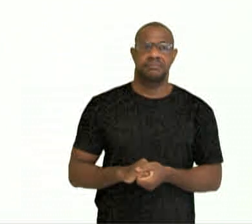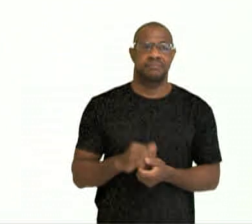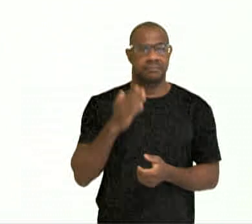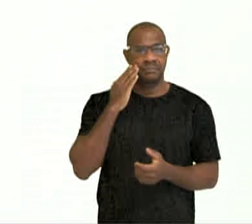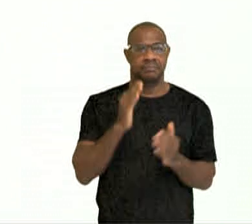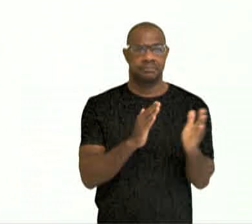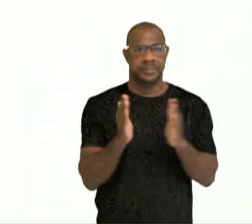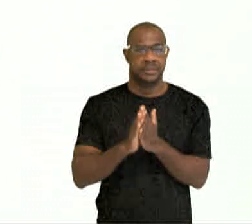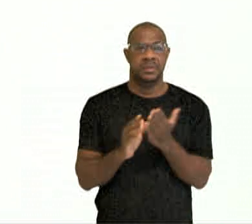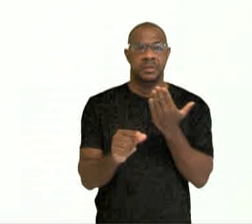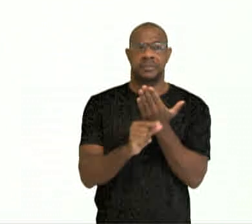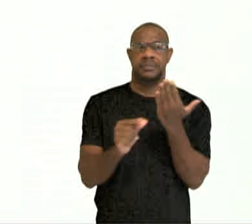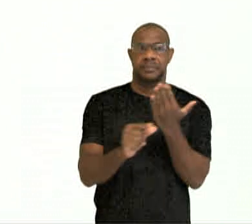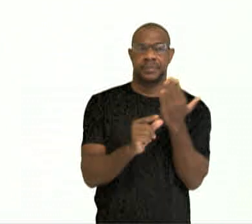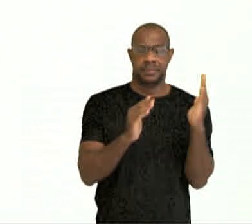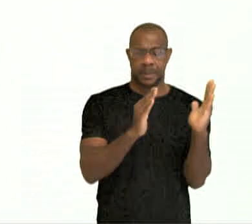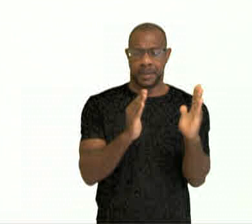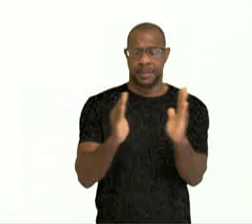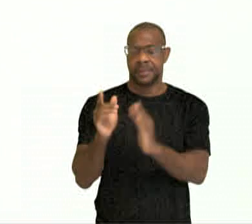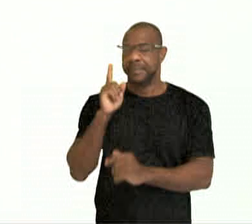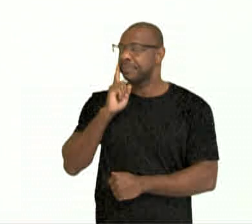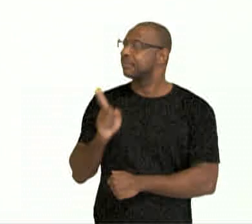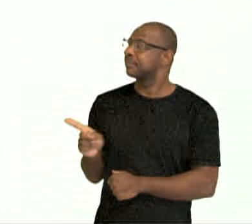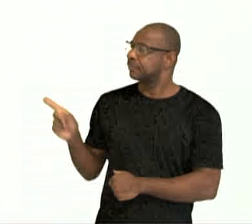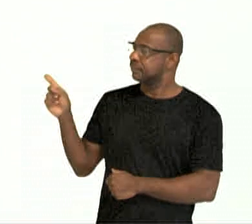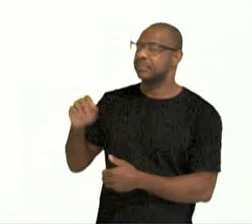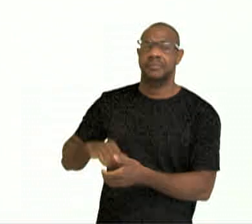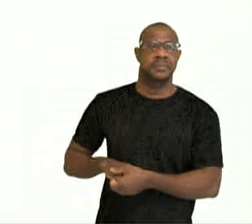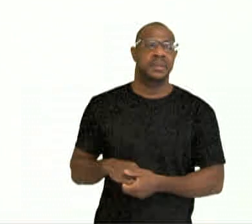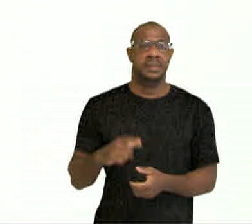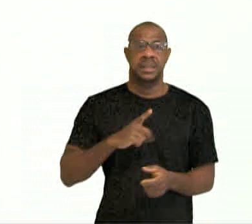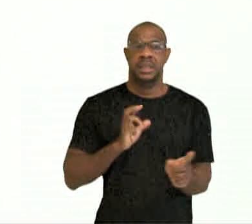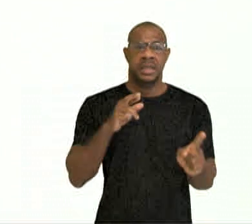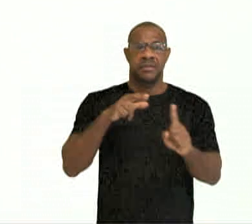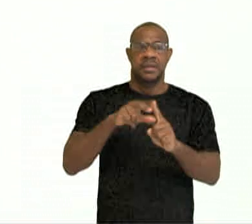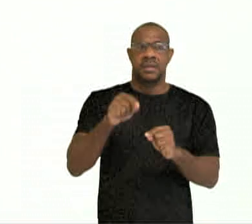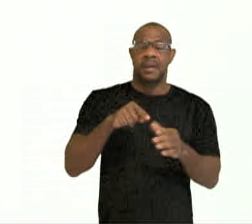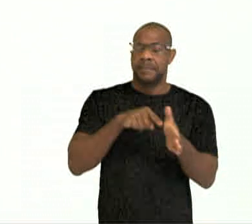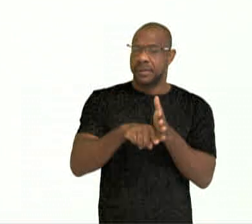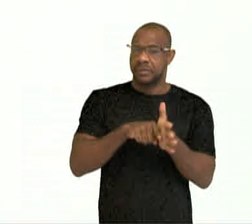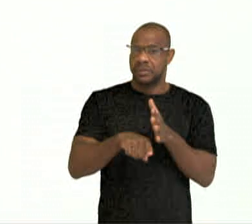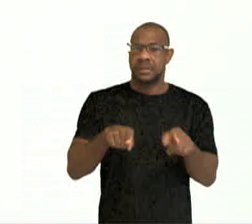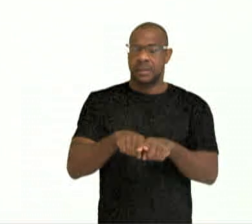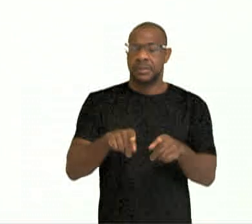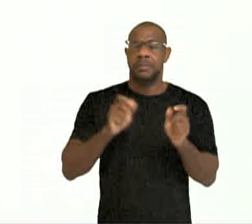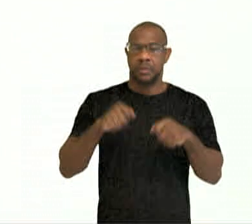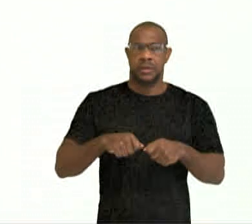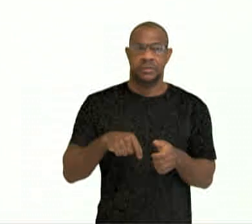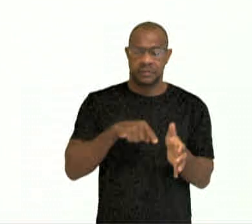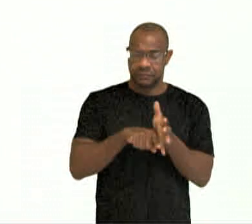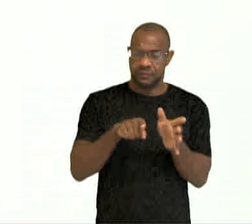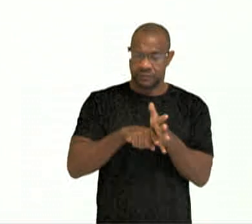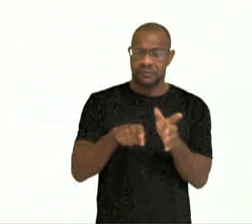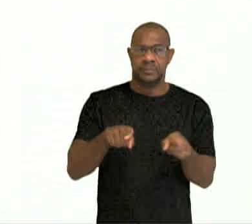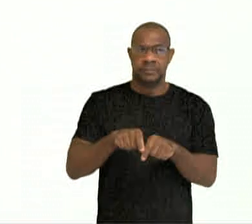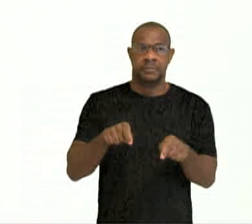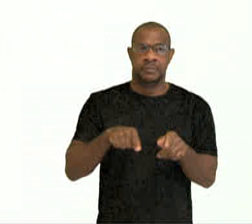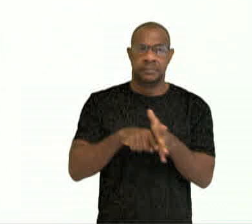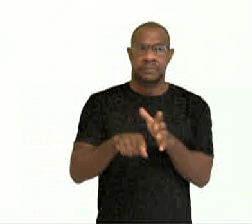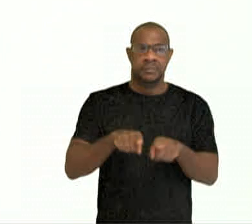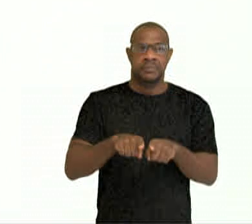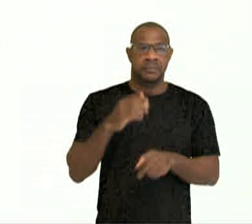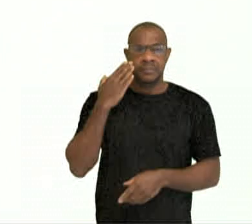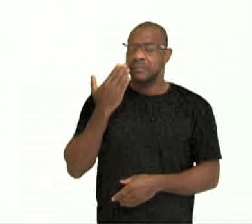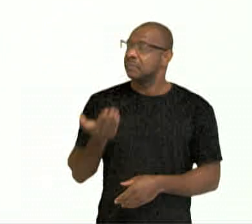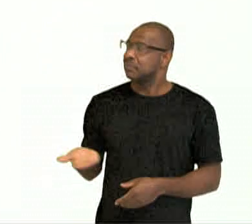e Bernardo Soares. Há ainda uma referência a uma pesquisa posterior que vocês podem realizar sobre Flor Bela